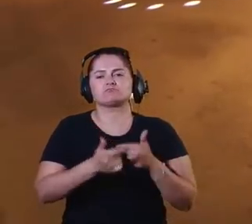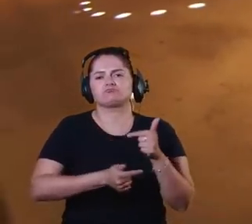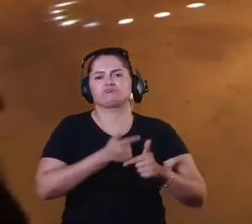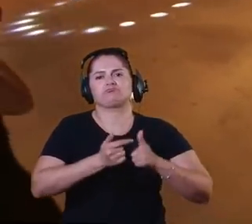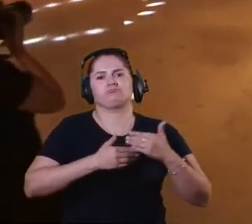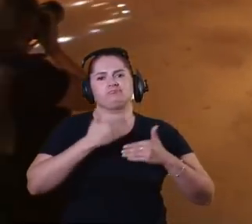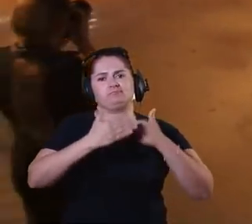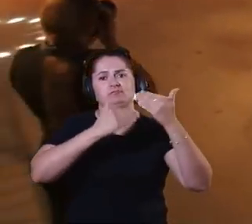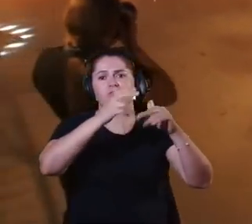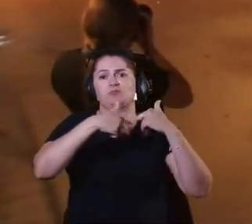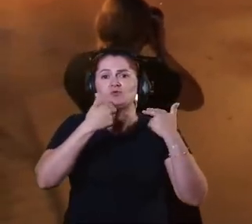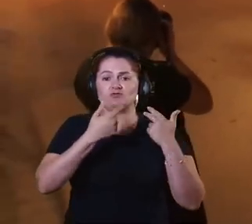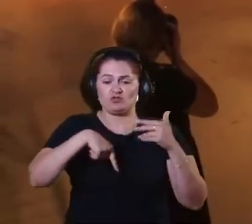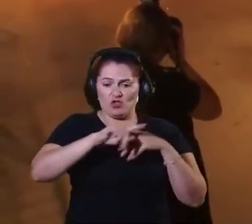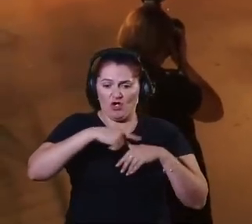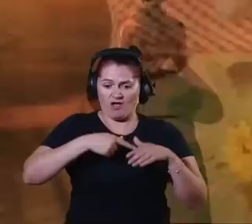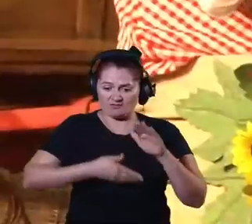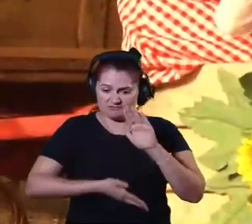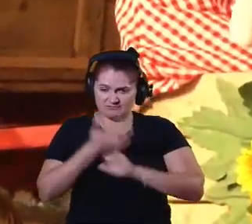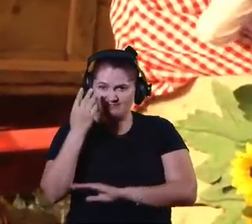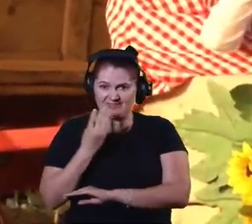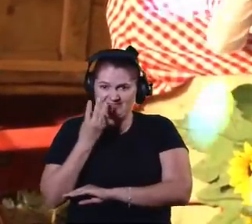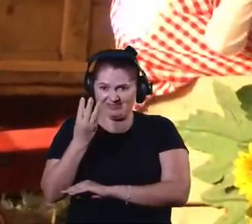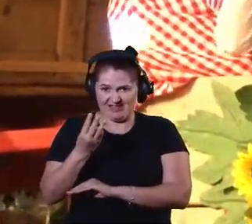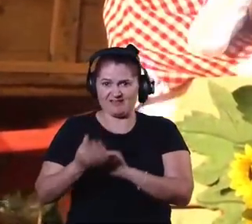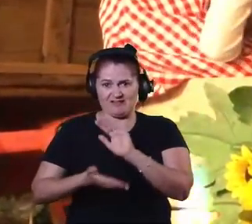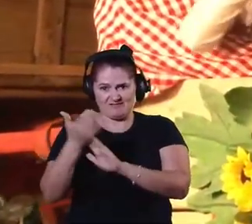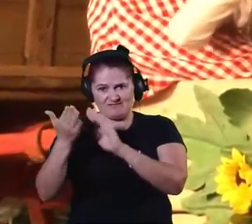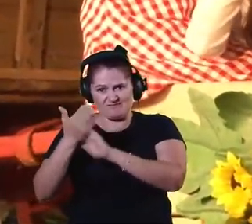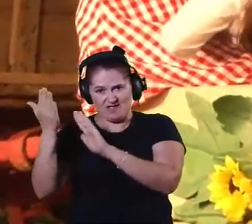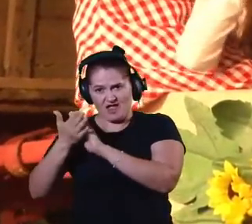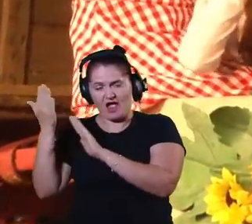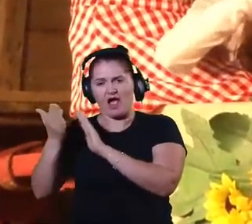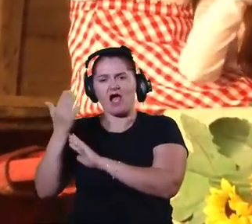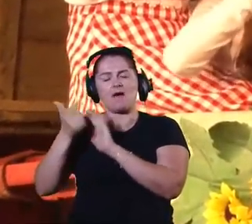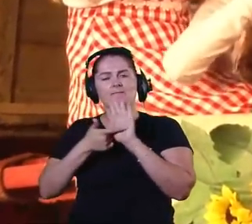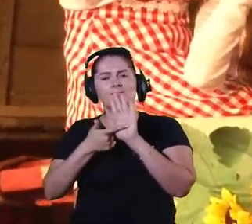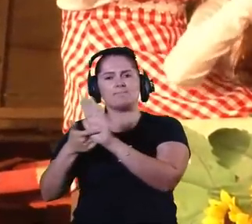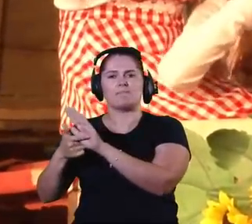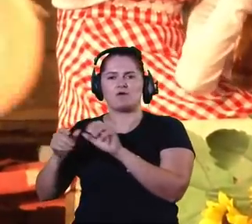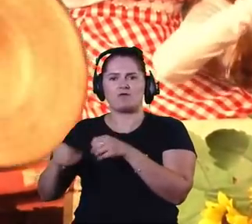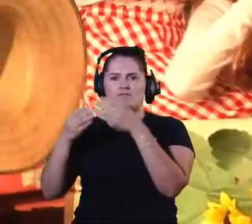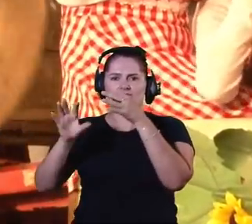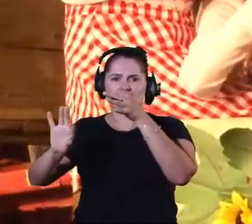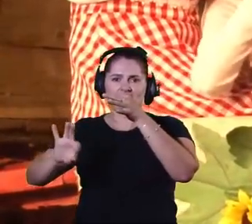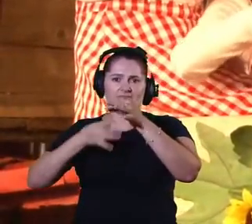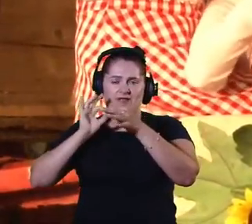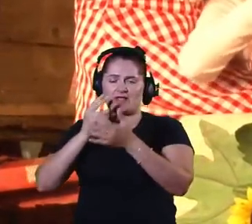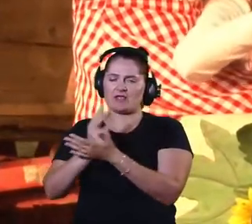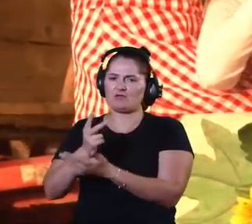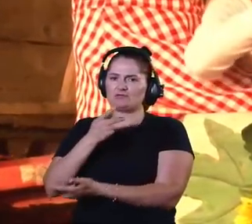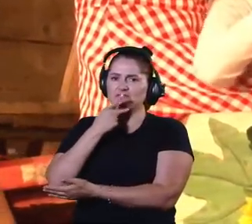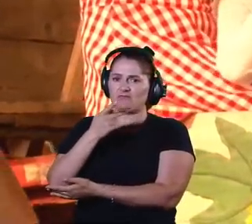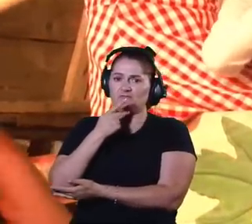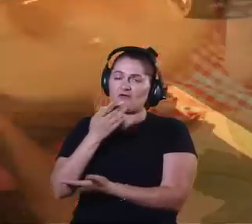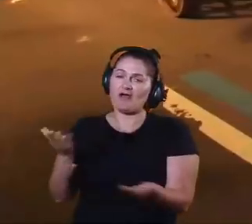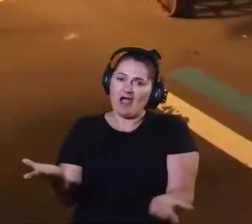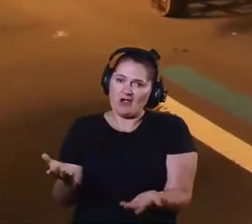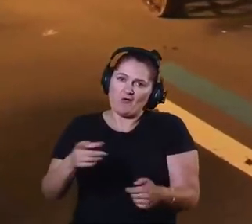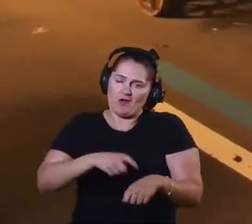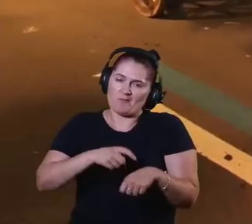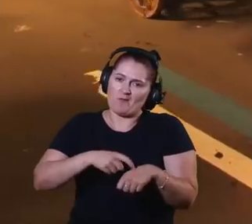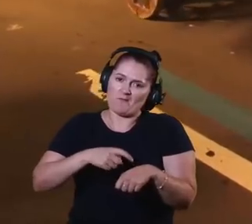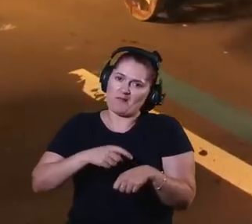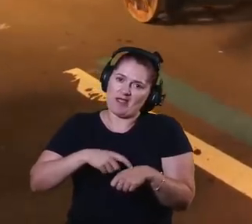para outras autoridades, né? Sempre uma coisa que eu sempre falo, inclusive agora, indiferente de não fazer mais parte